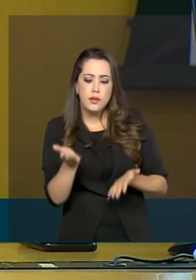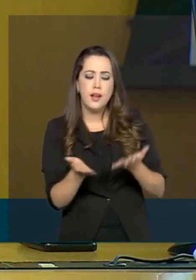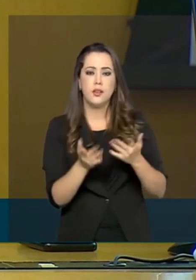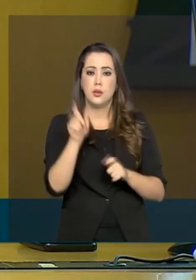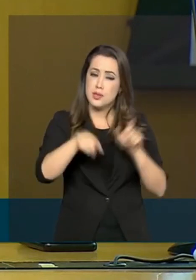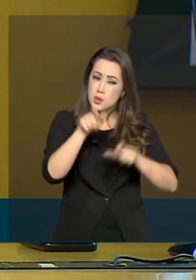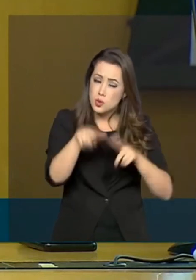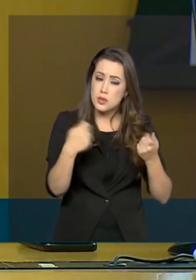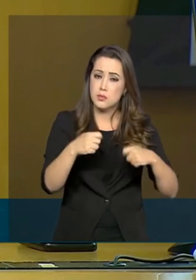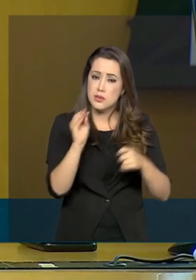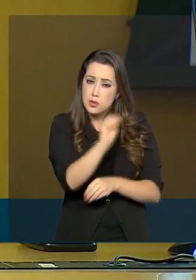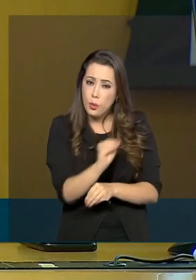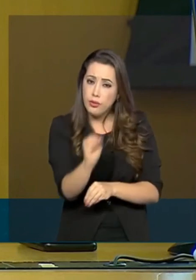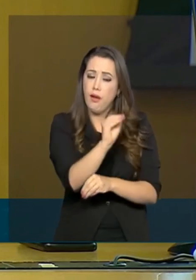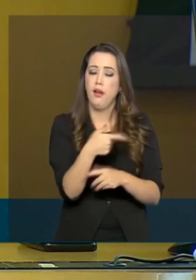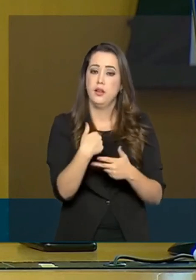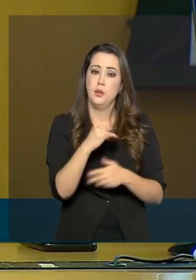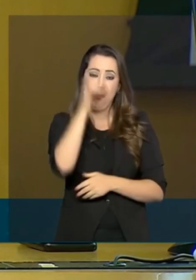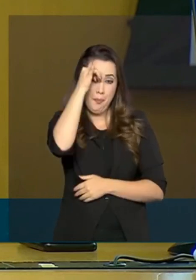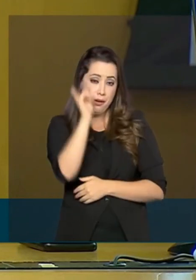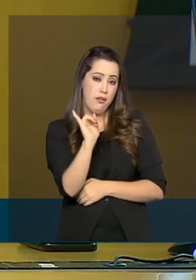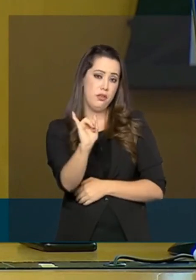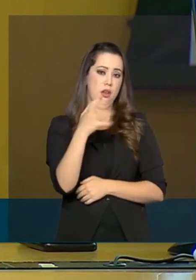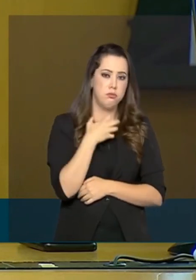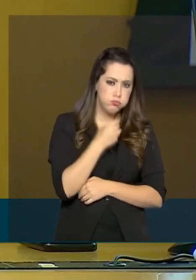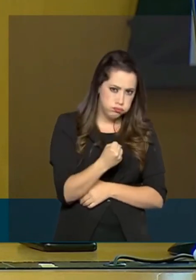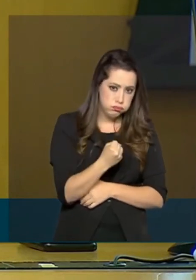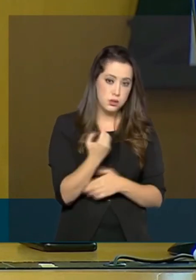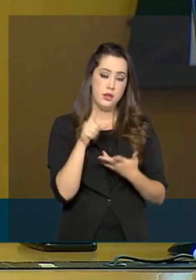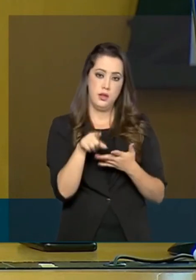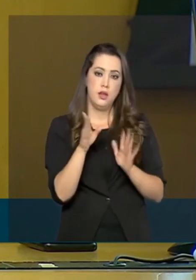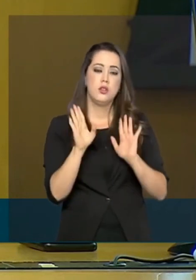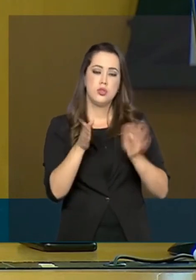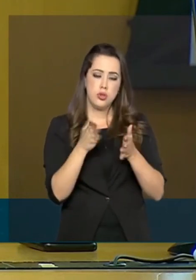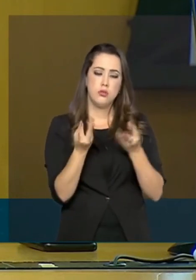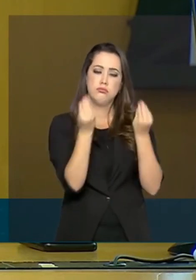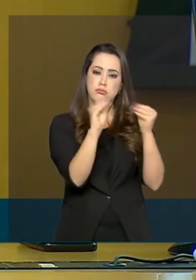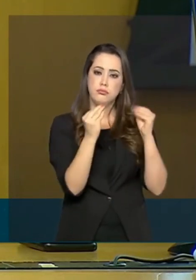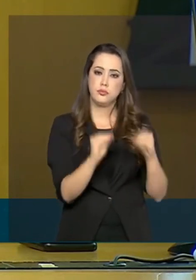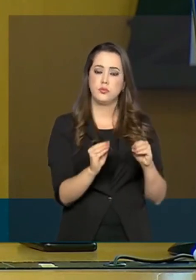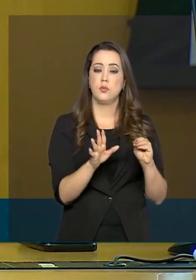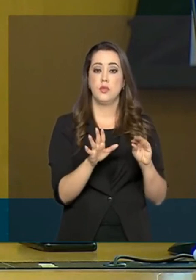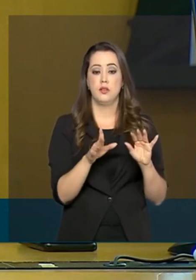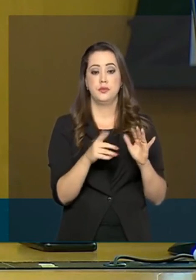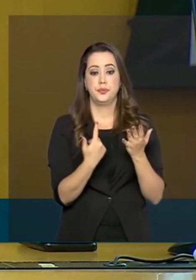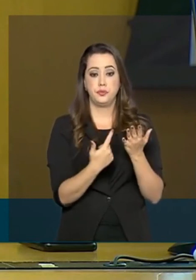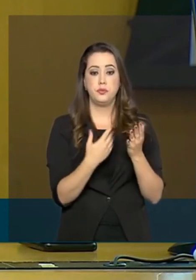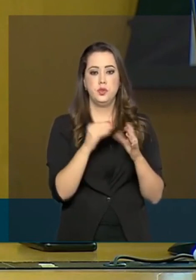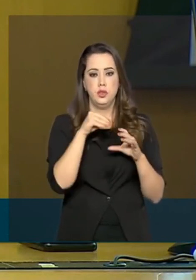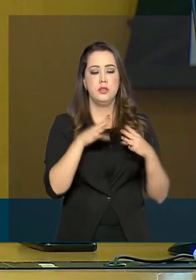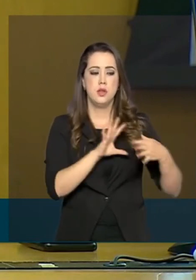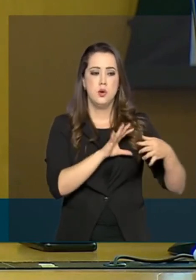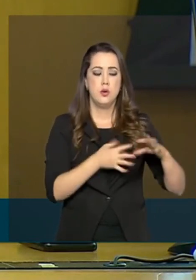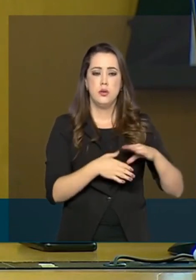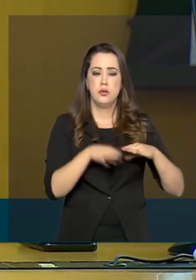diretrizes aprovadas cientificamente, publicadas internacionalmente e que estão encampadas pelo Ministério da